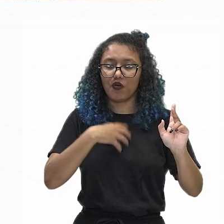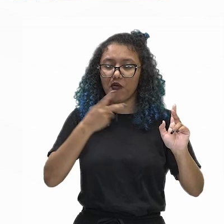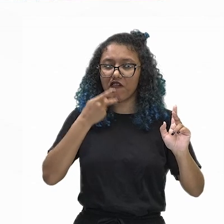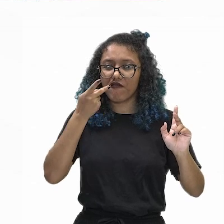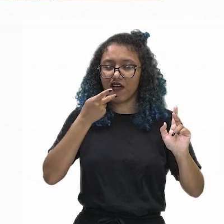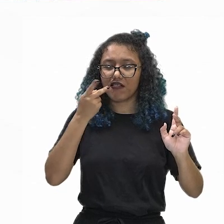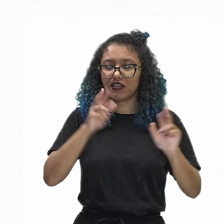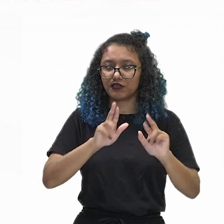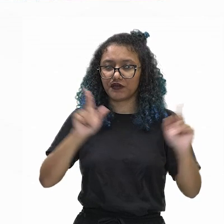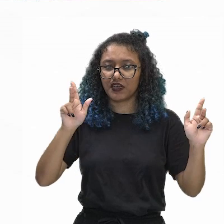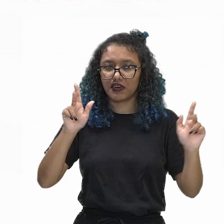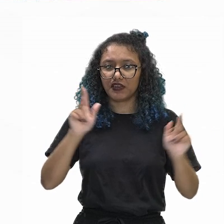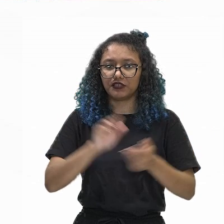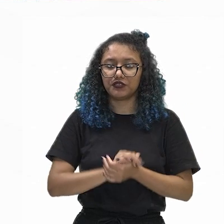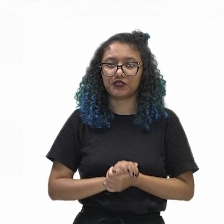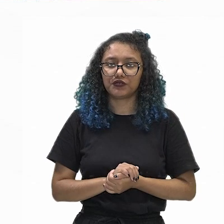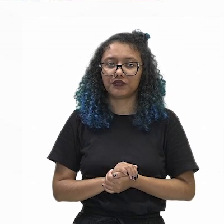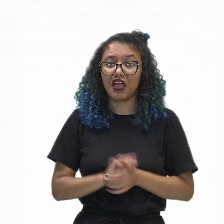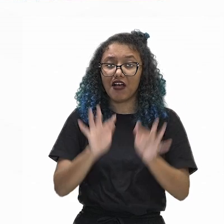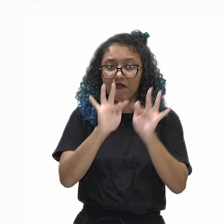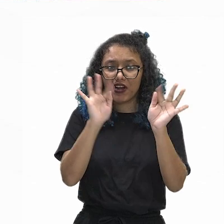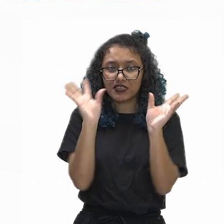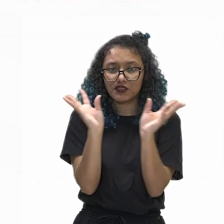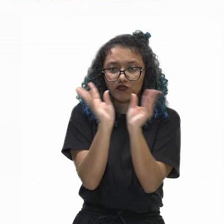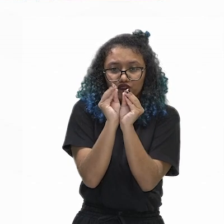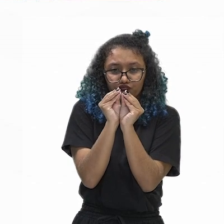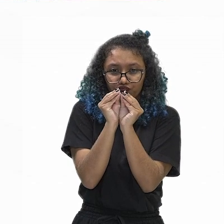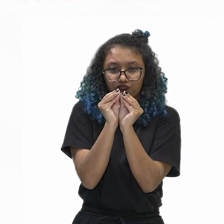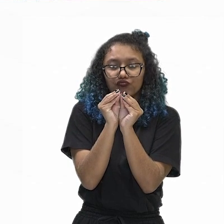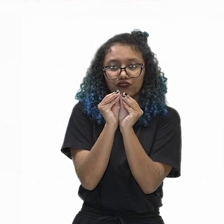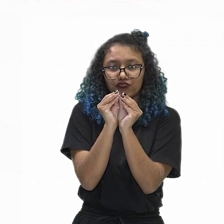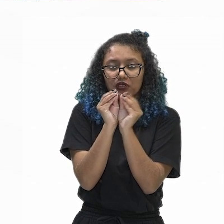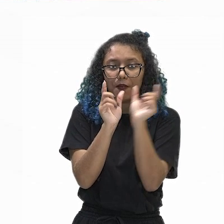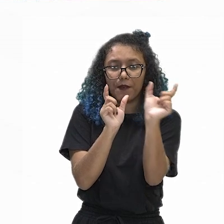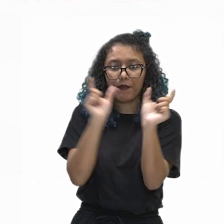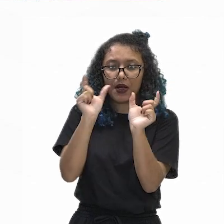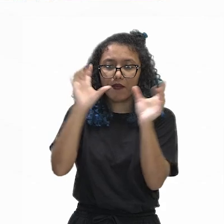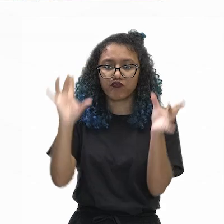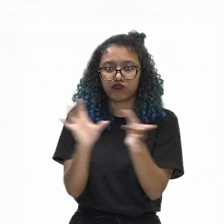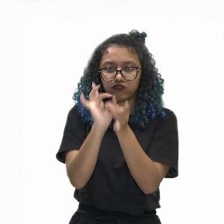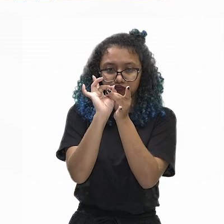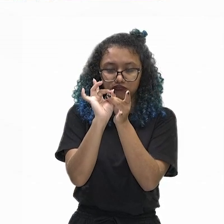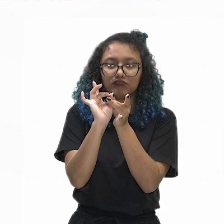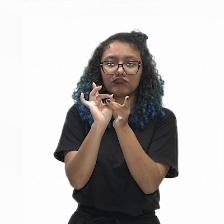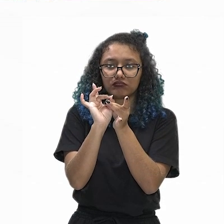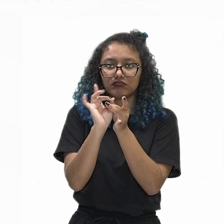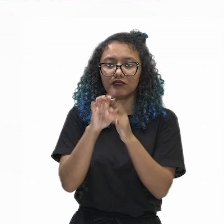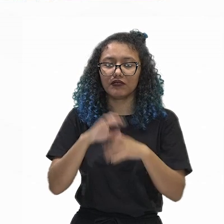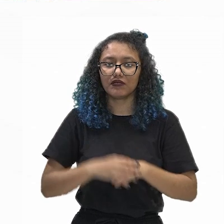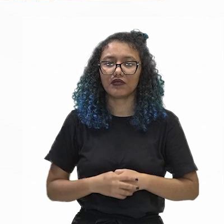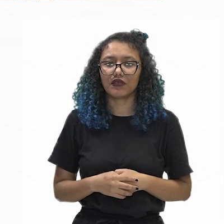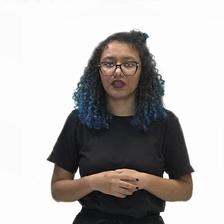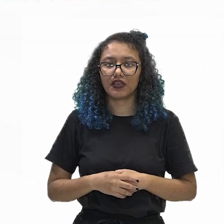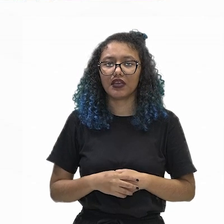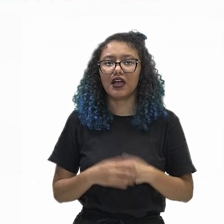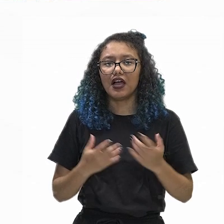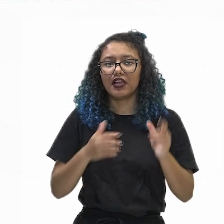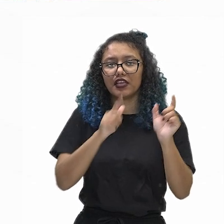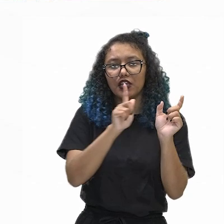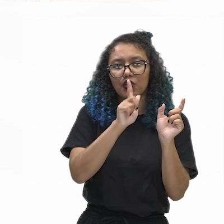falar. Contraiu a frase, né? Diminuiu, juntou as palavras e ao invés